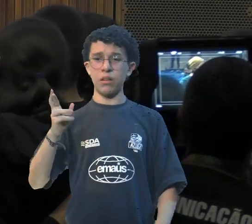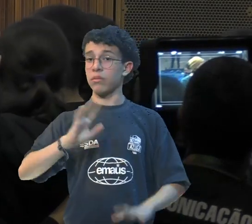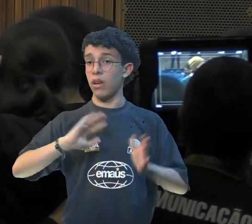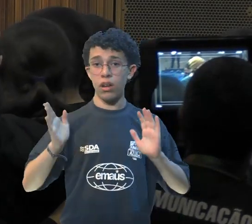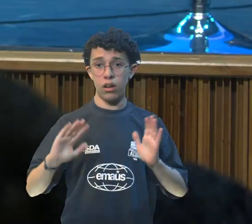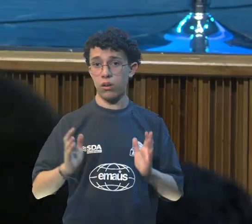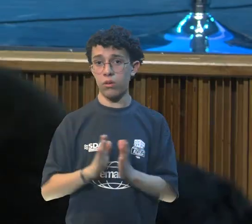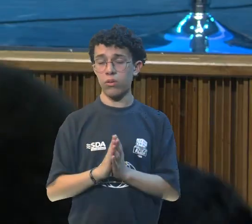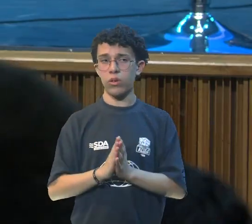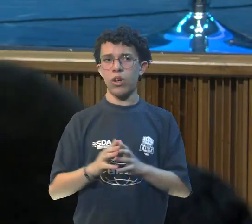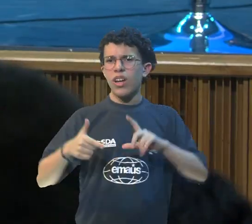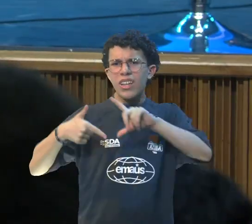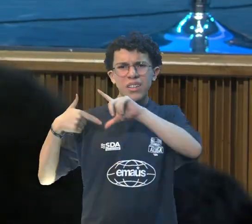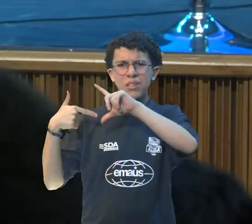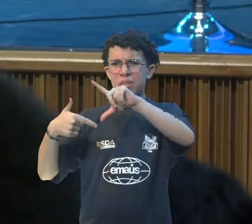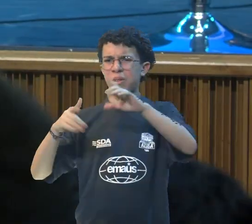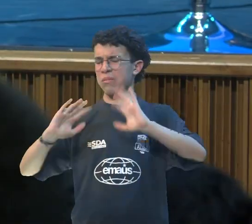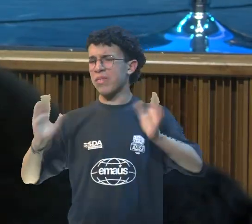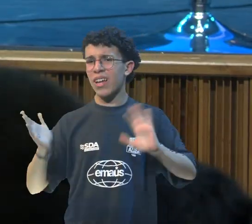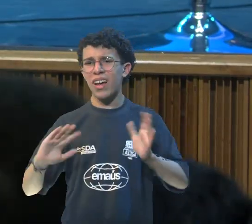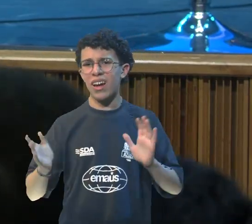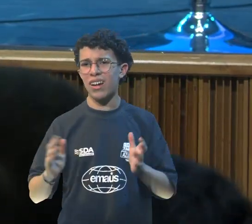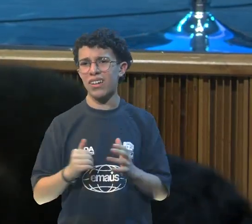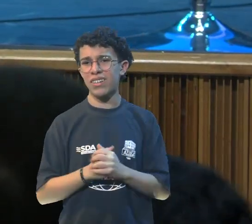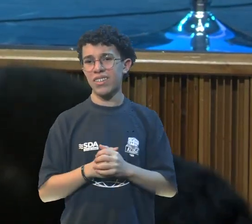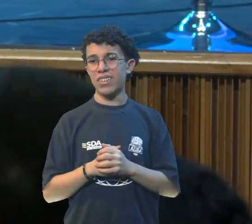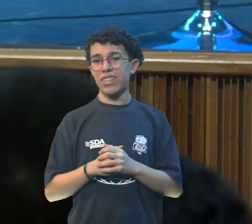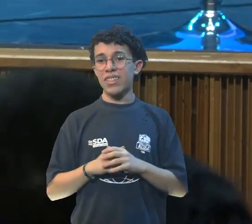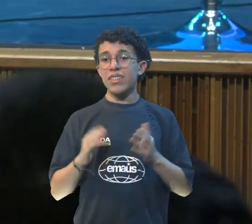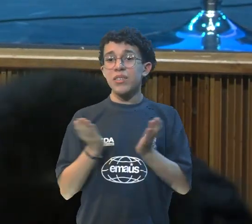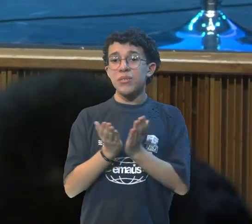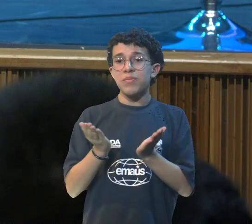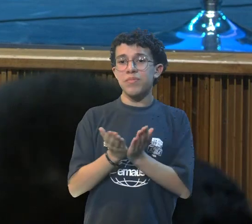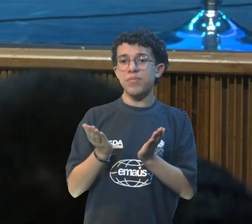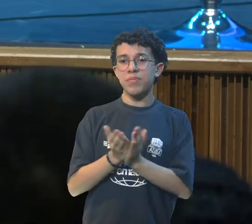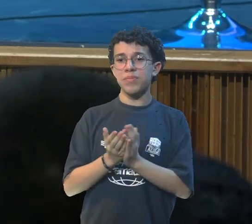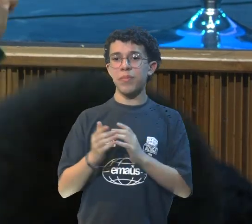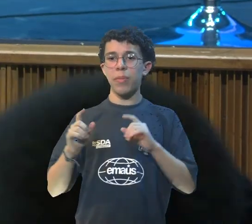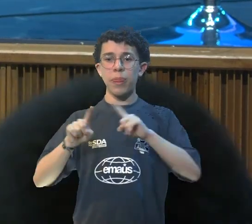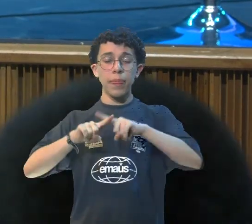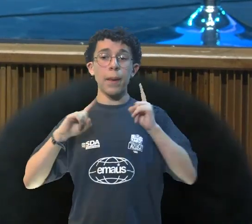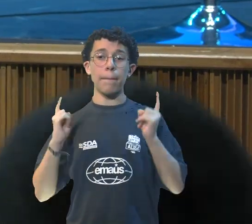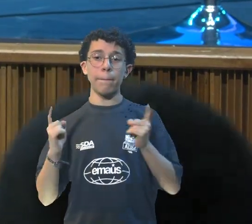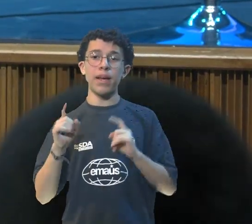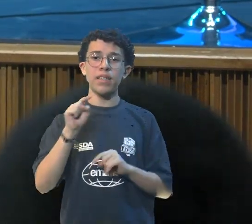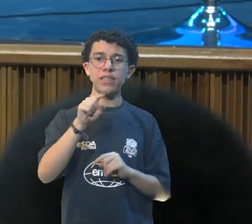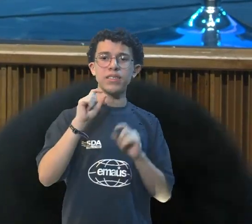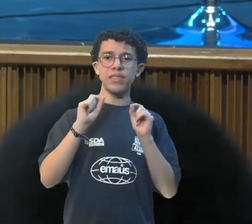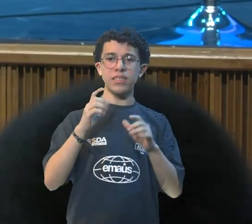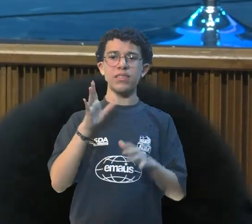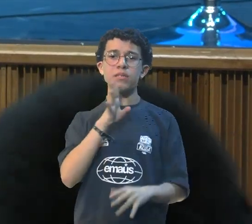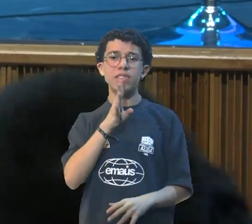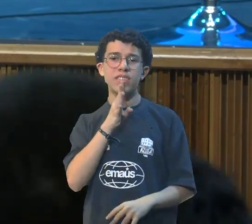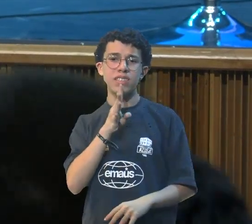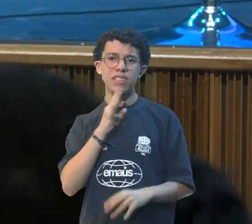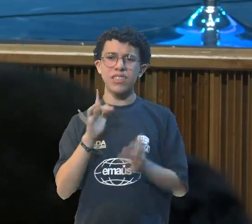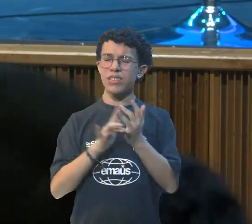Embora tenha ritos, e por isso que é chamado de religião cristã, mas eu estou te falando para você conhecer uma pessoa,